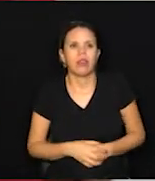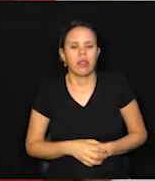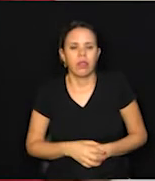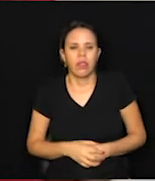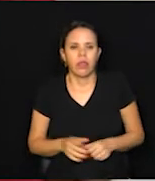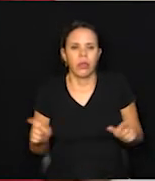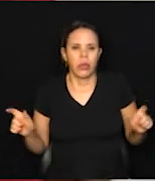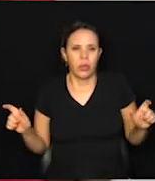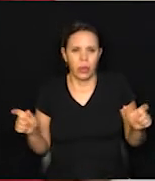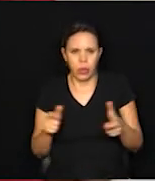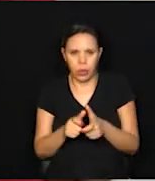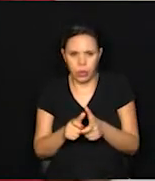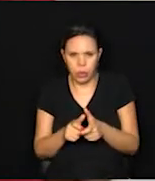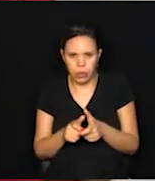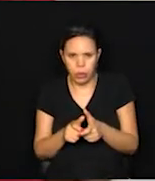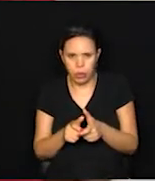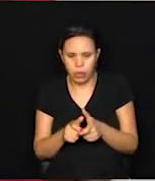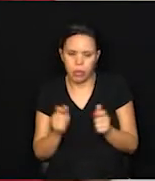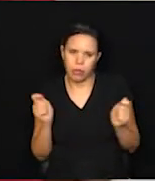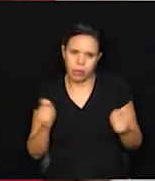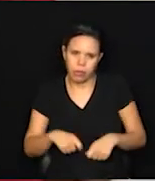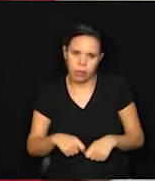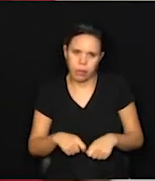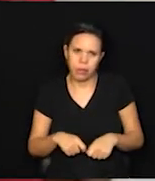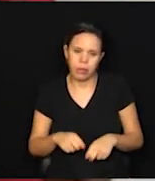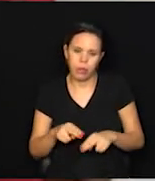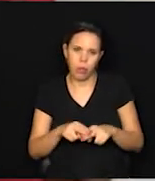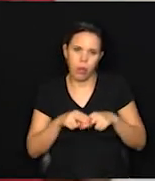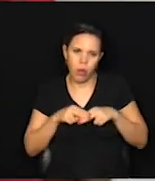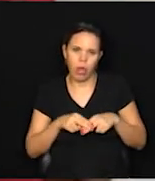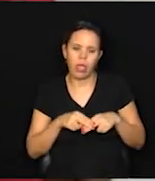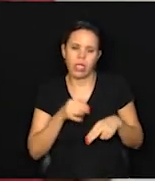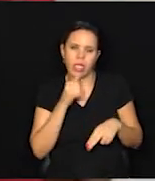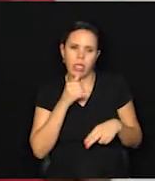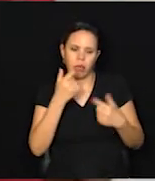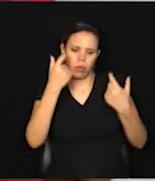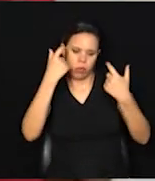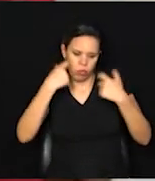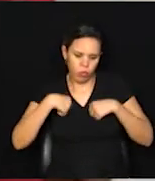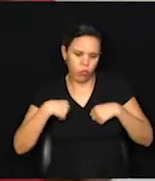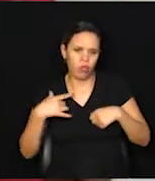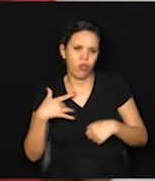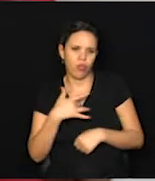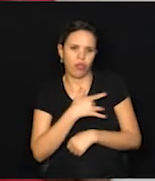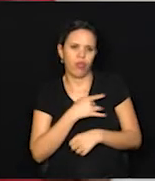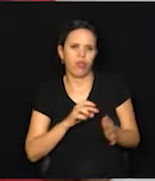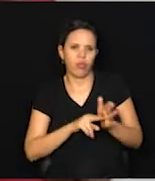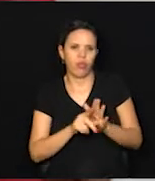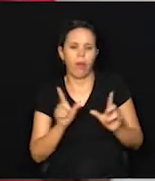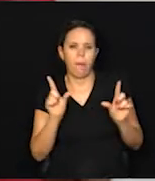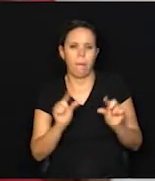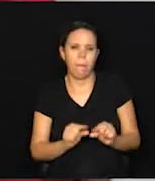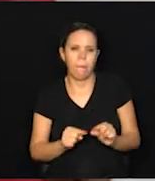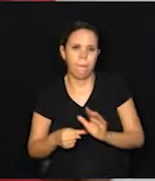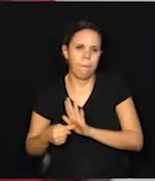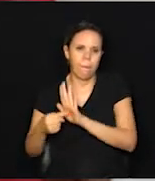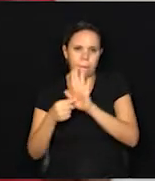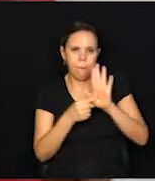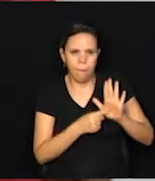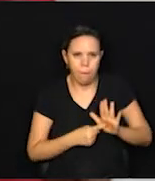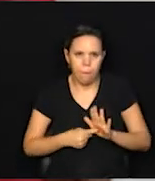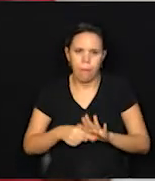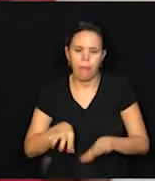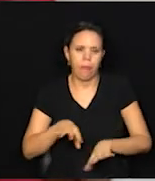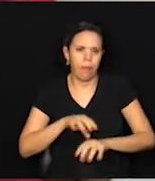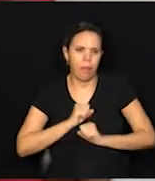é menor, muito provavelmente por fatores biológicos. As crianças têm menos apresentação do receptor que